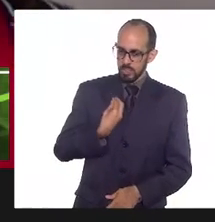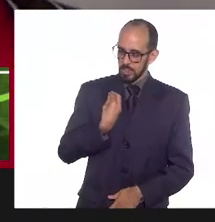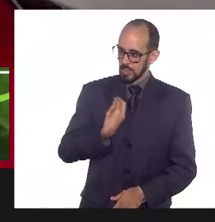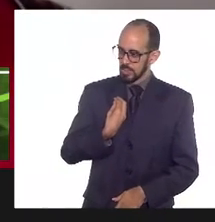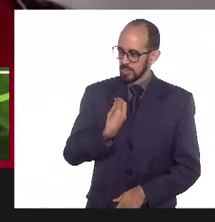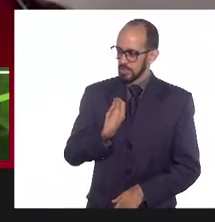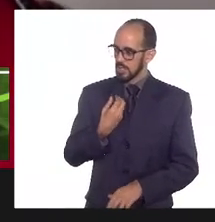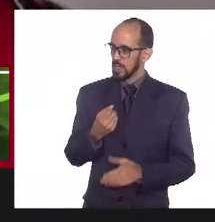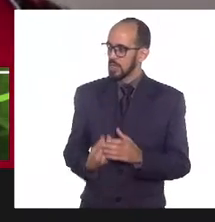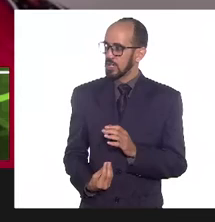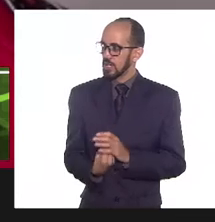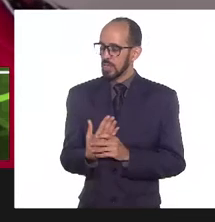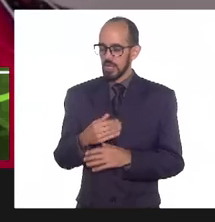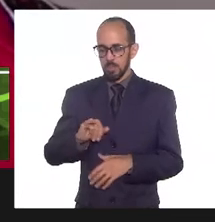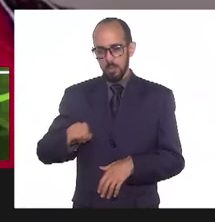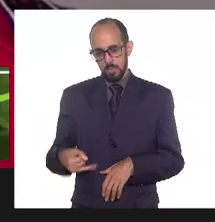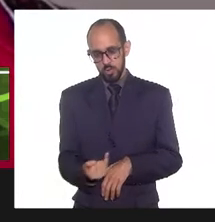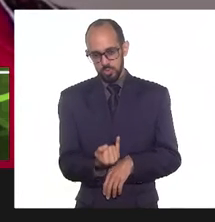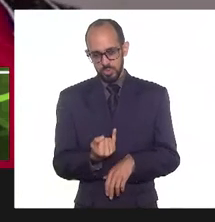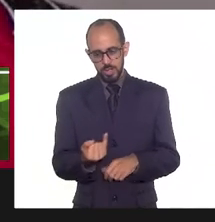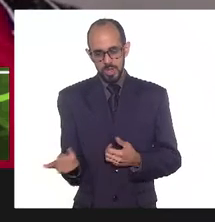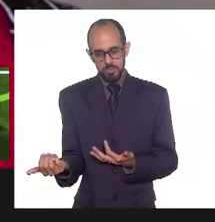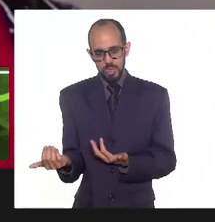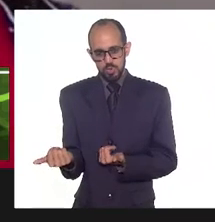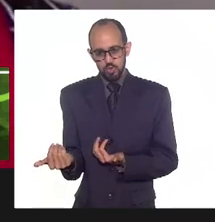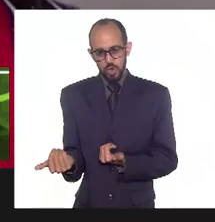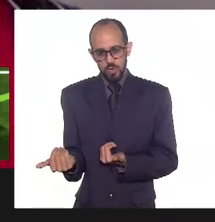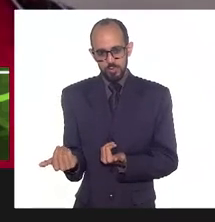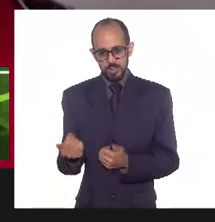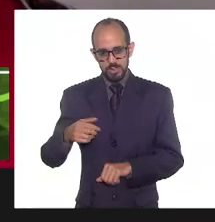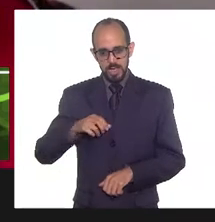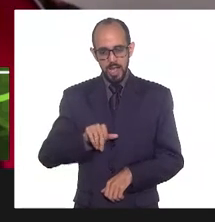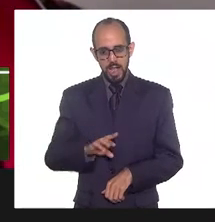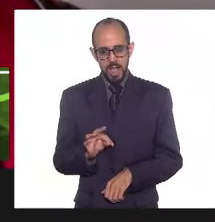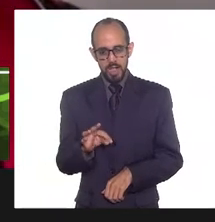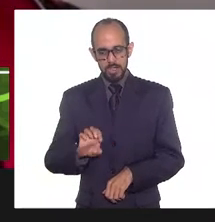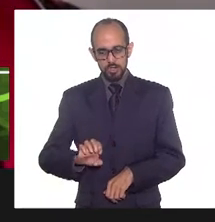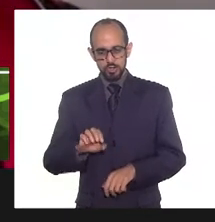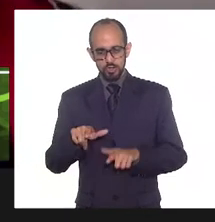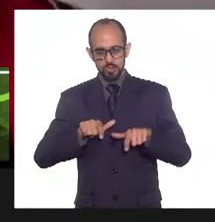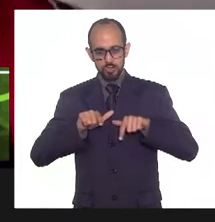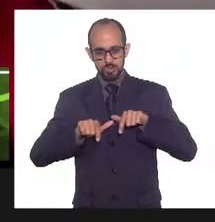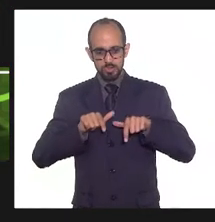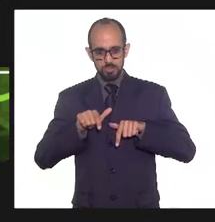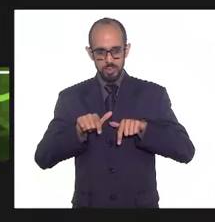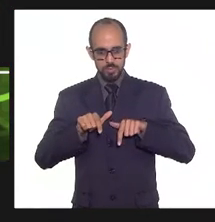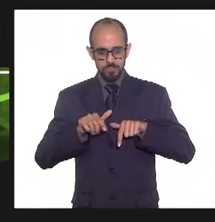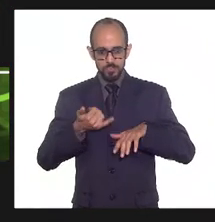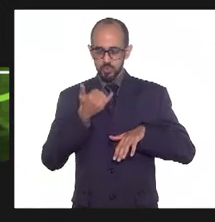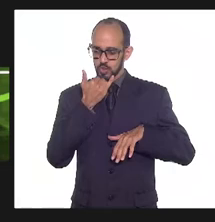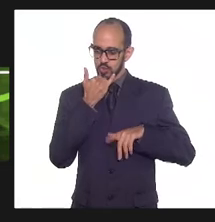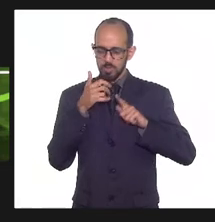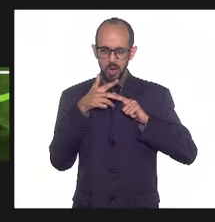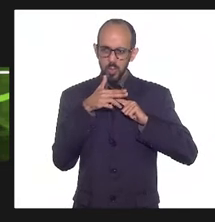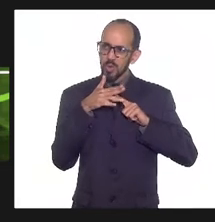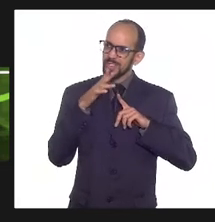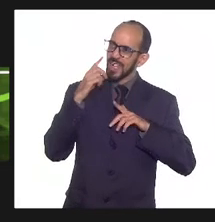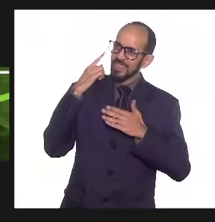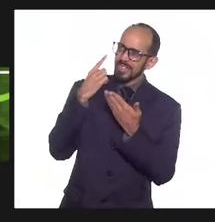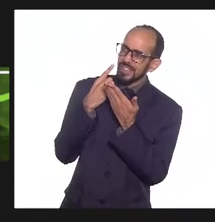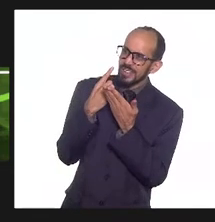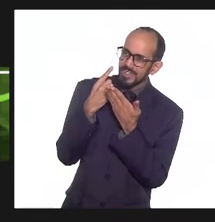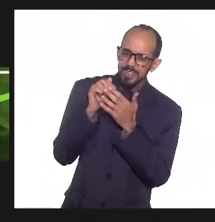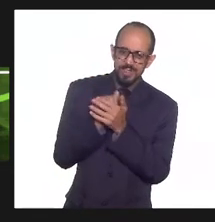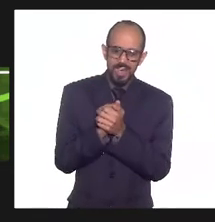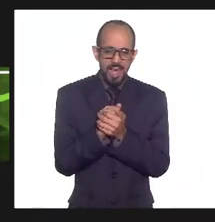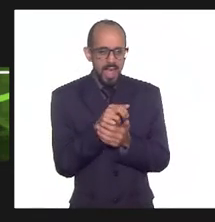oportuniza a nossa juventude parte do trabalho que venho conduzindo na frente Dani desculpa se só me permite uma coisa